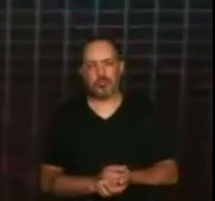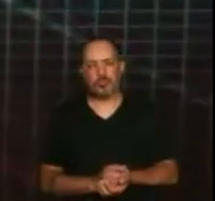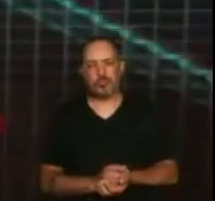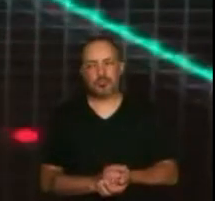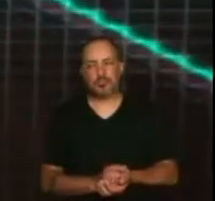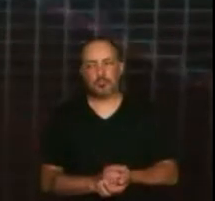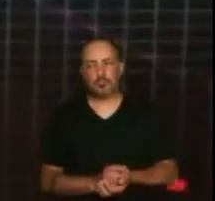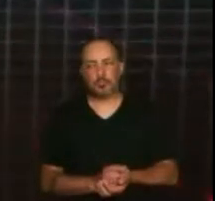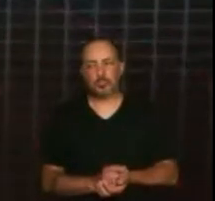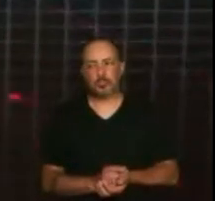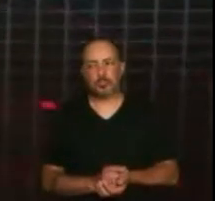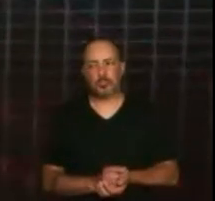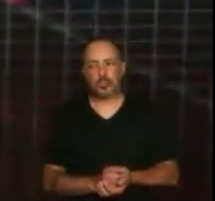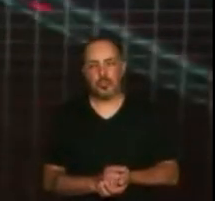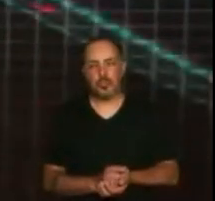Agora foi.